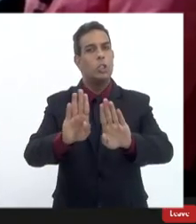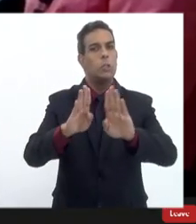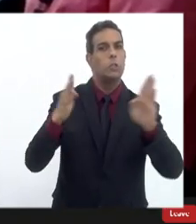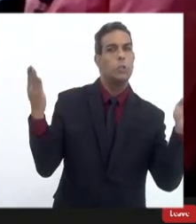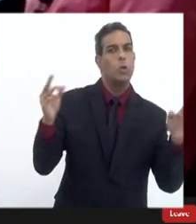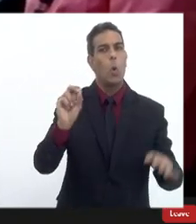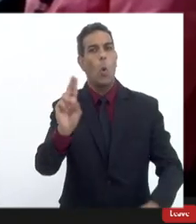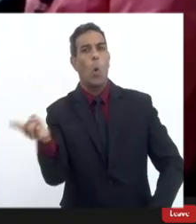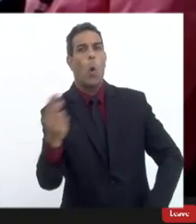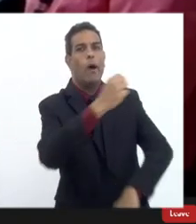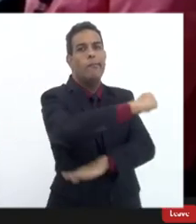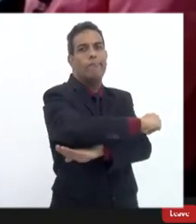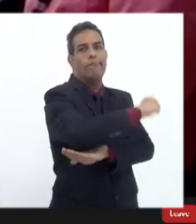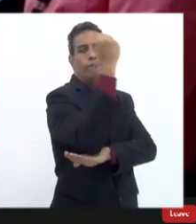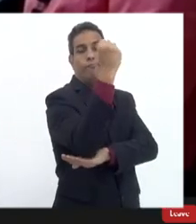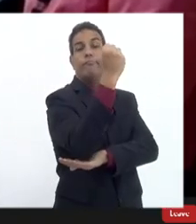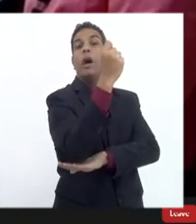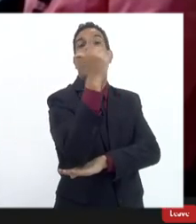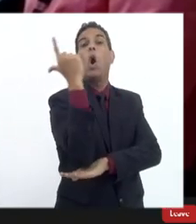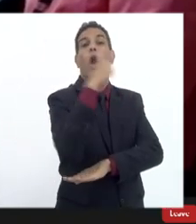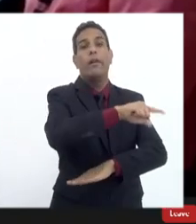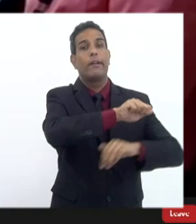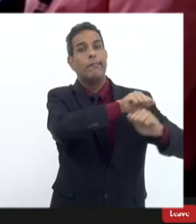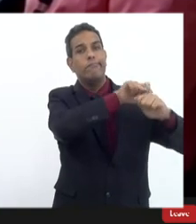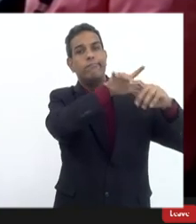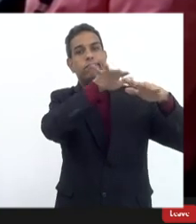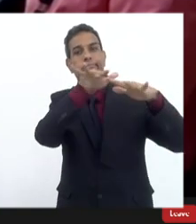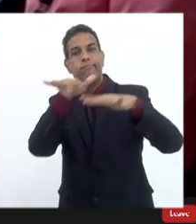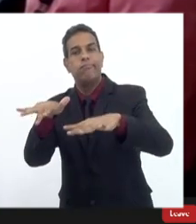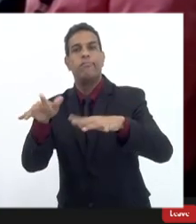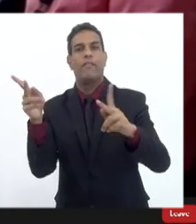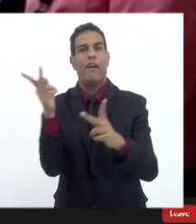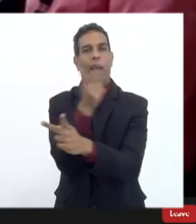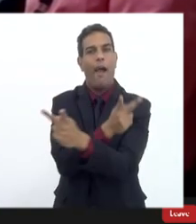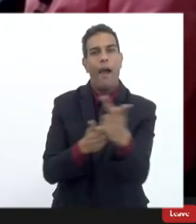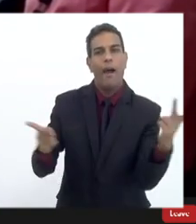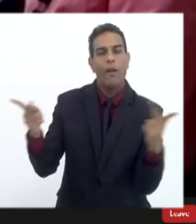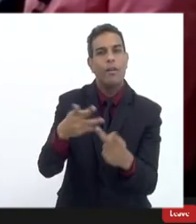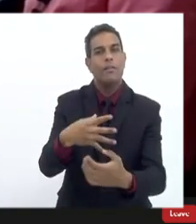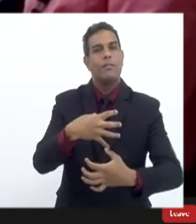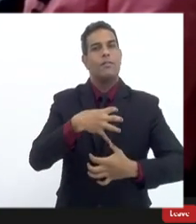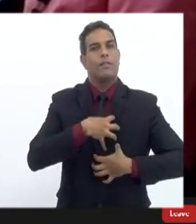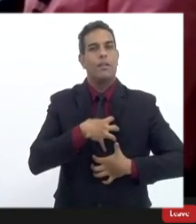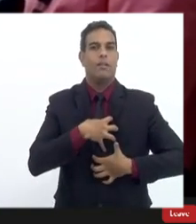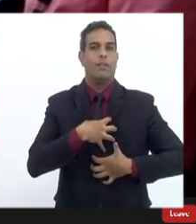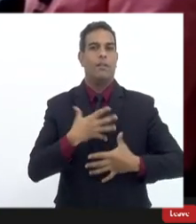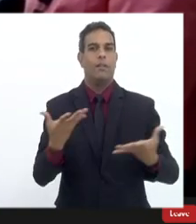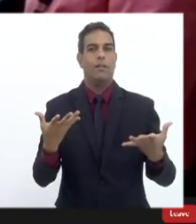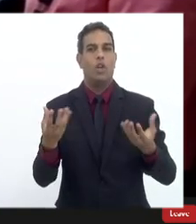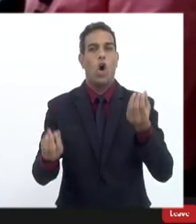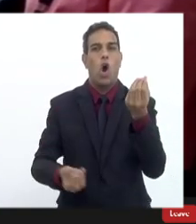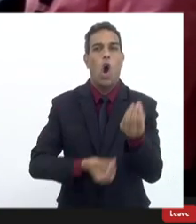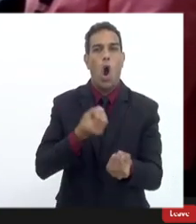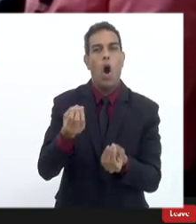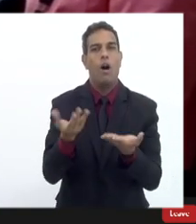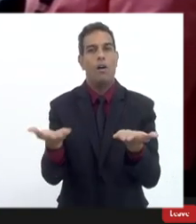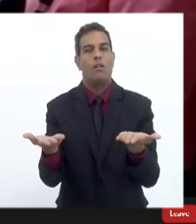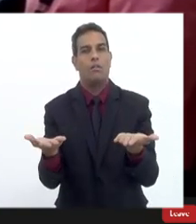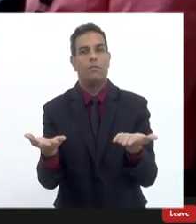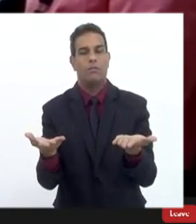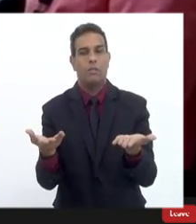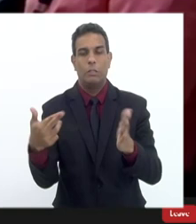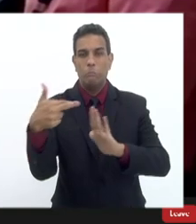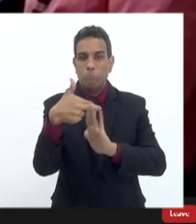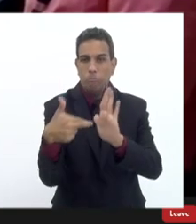as janelas, mas com segurança também. Imagina o CIEP com com os pavimentos, com janelas abertas